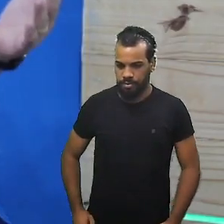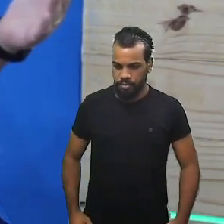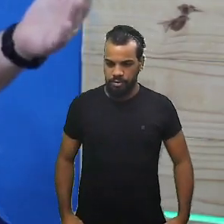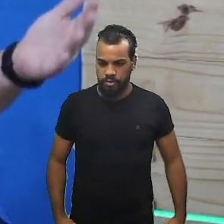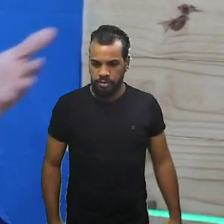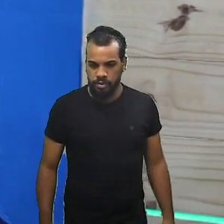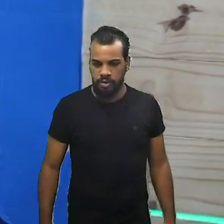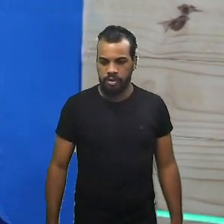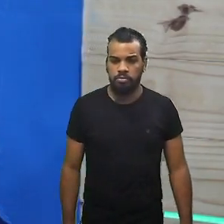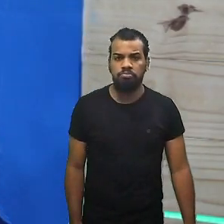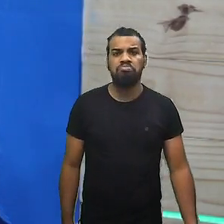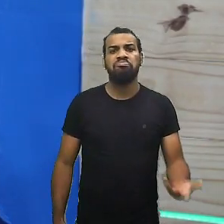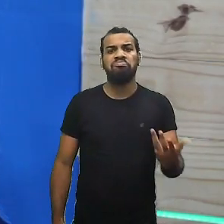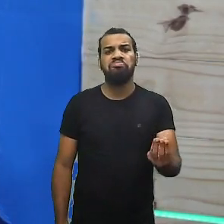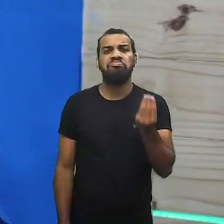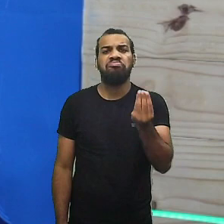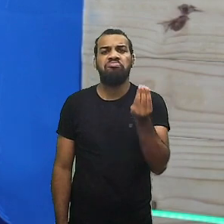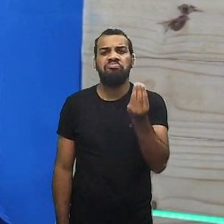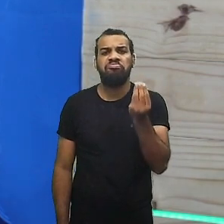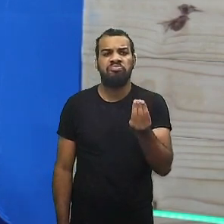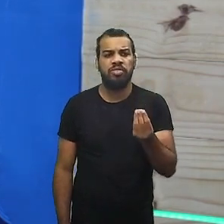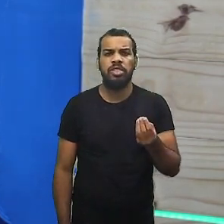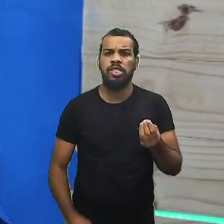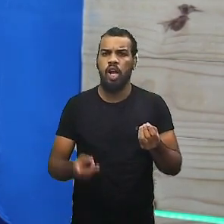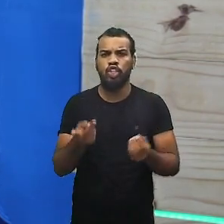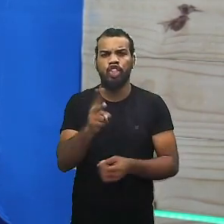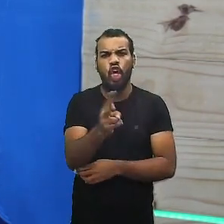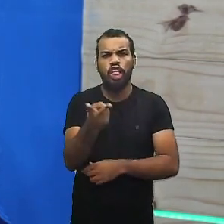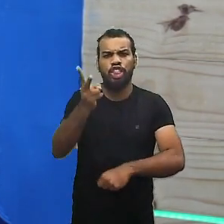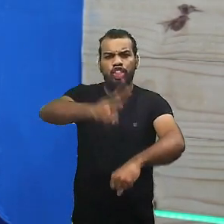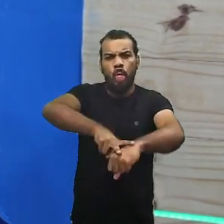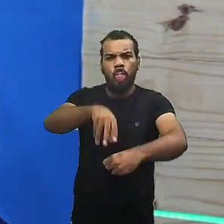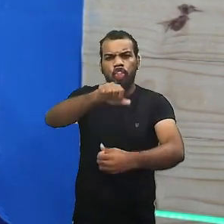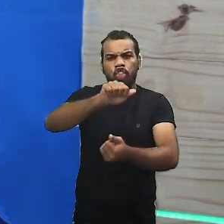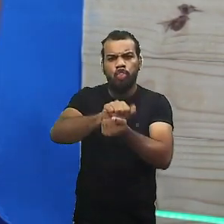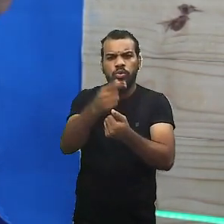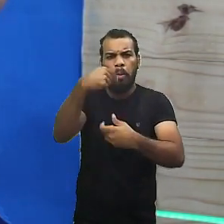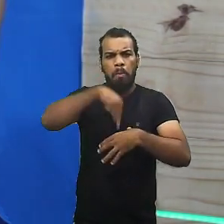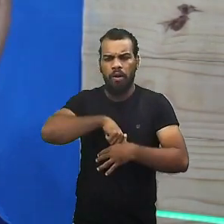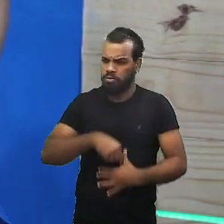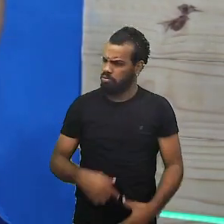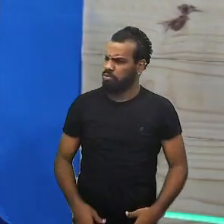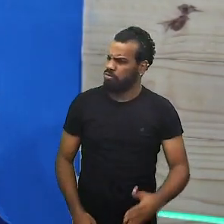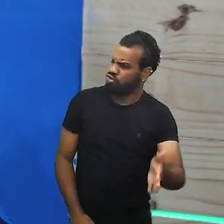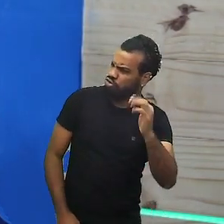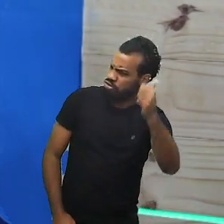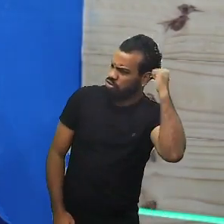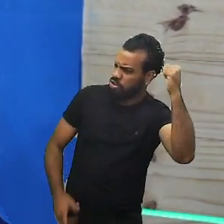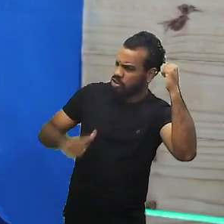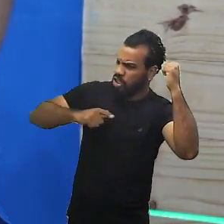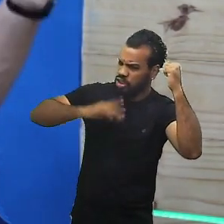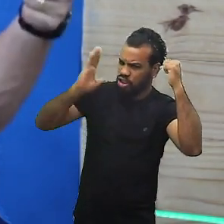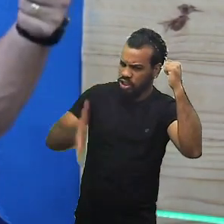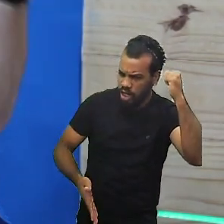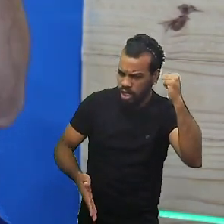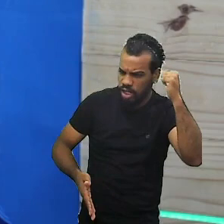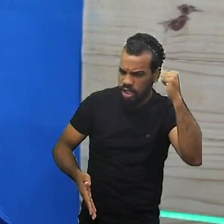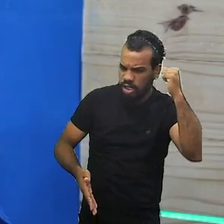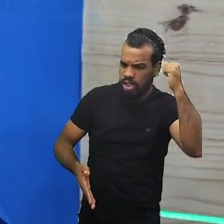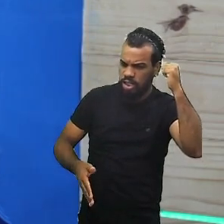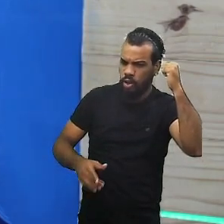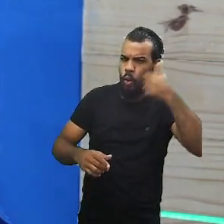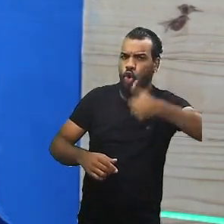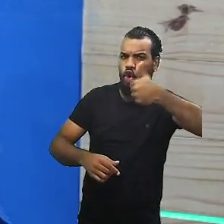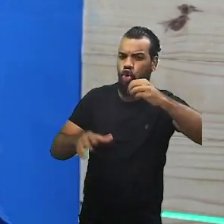Andrei, mas os caras começaram a ser heterótrofos aeróbios. Isso. Mas não já tinha heterótrofo anaeróbio? Tinha. Então pra